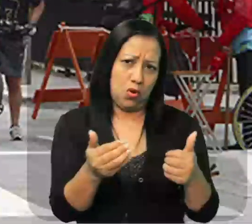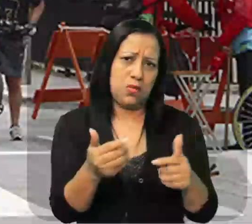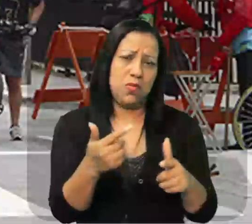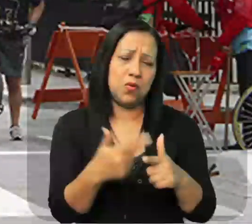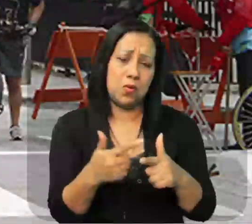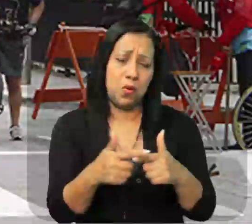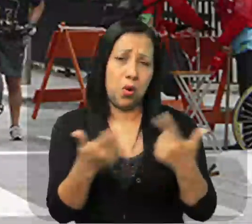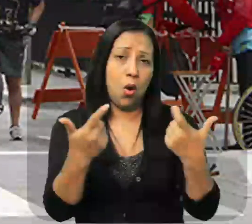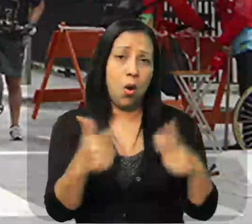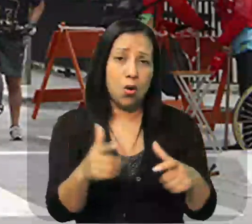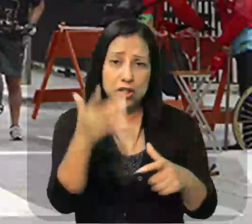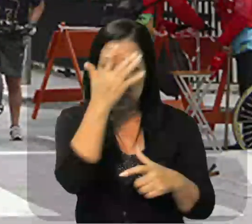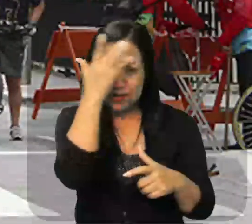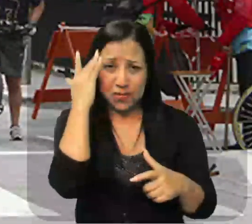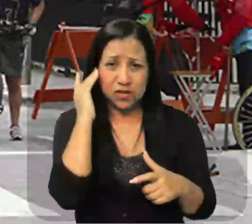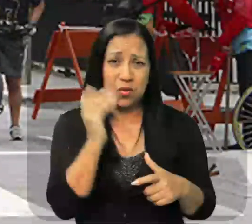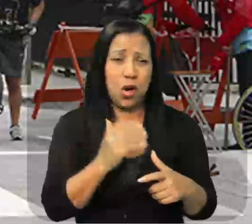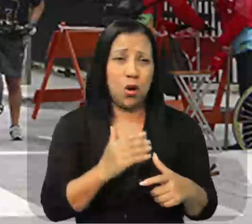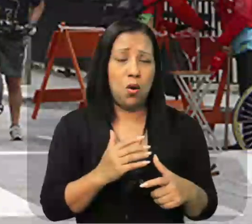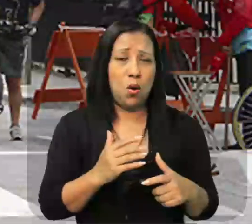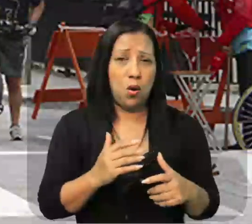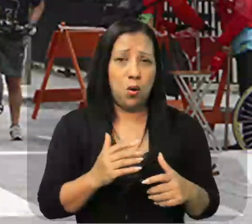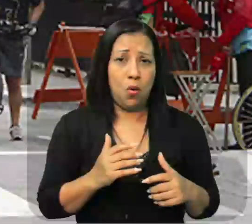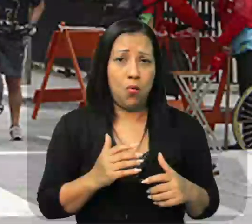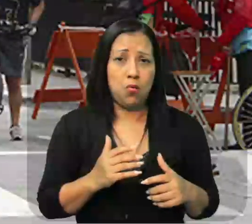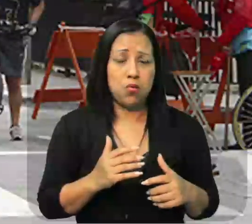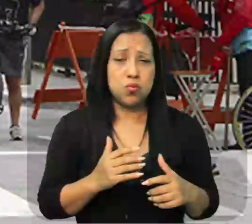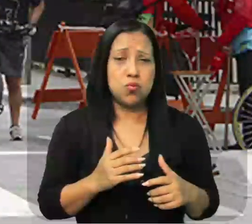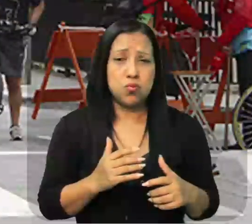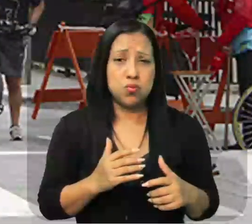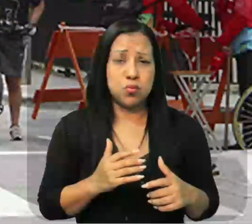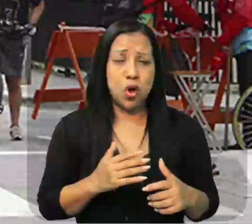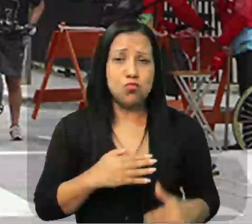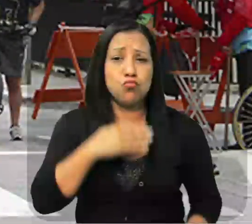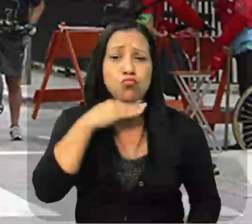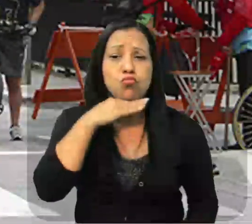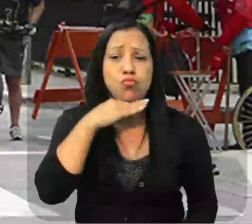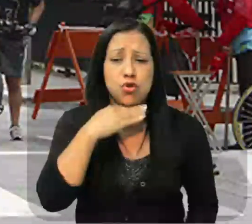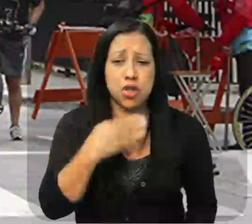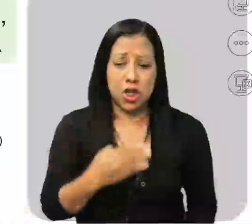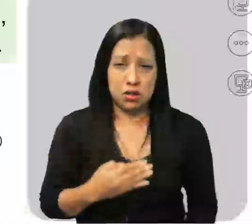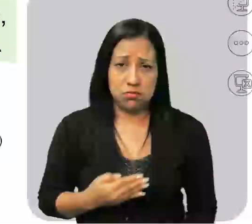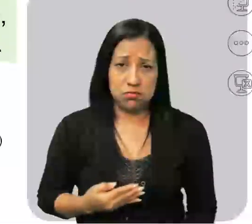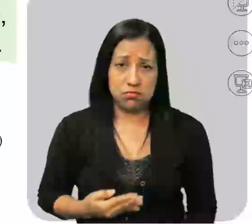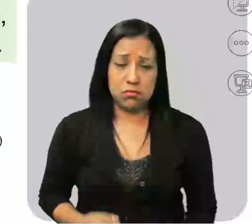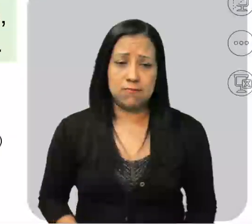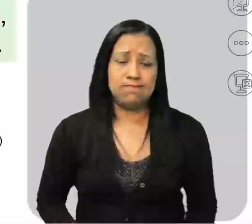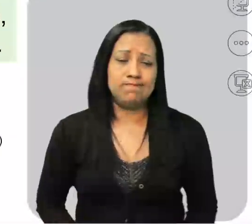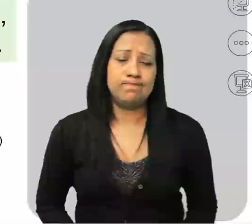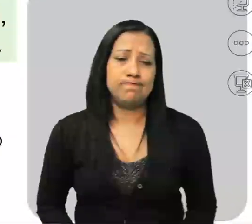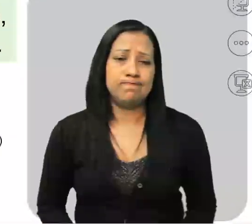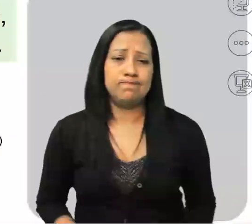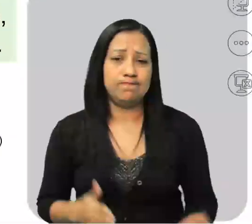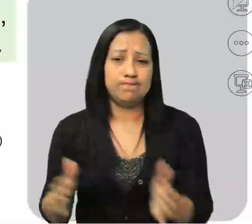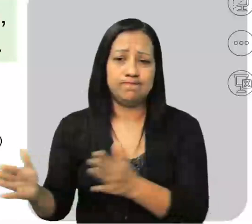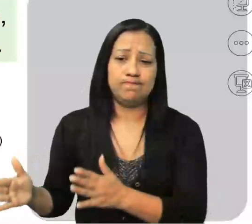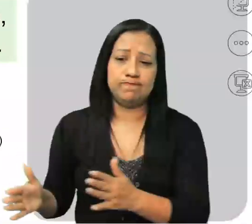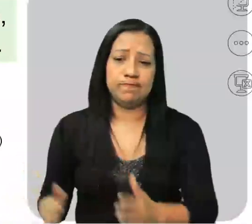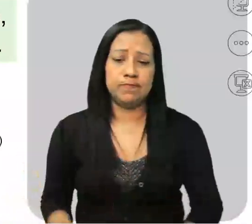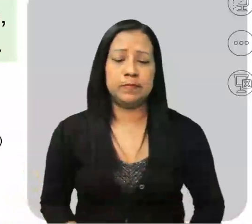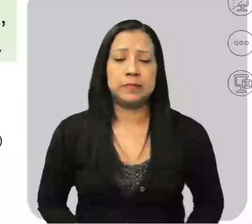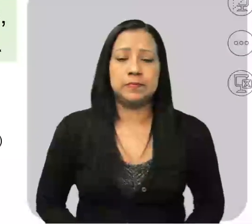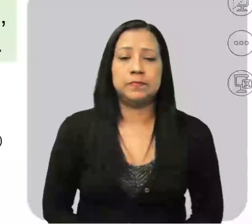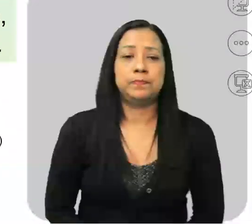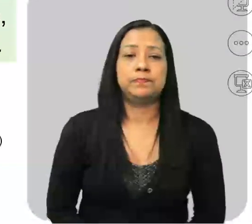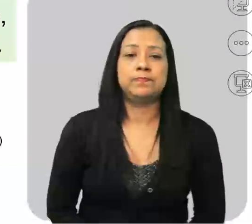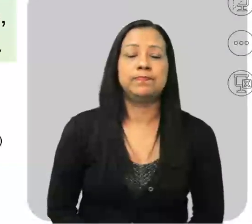meio de transporte caótico que a gente está falando, beleza? Onde as pessoas se aglomeram, geralmente são pessoas que têm menos condição,